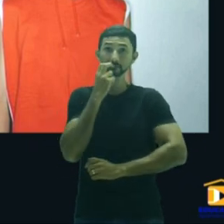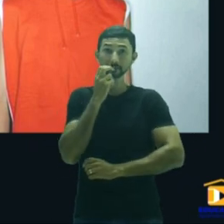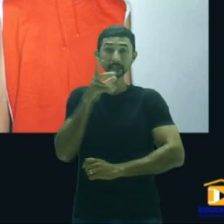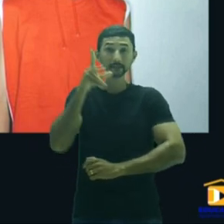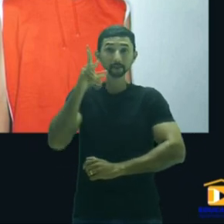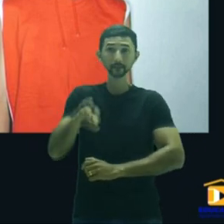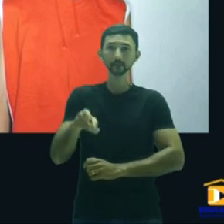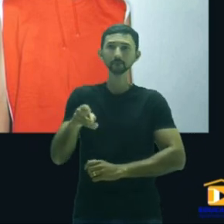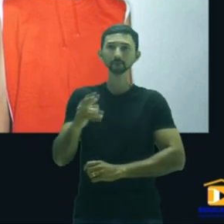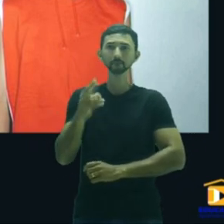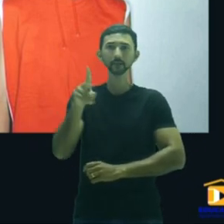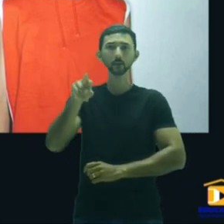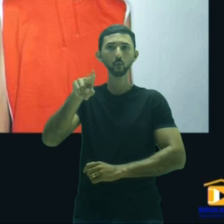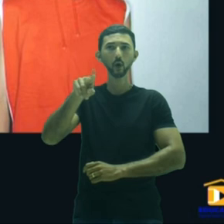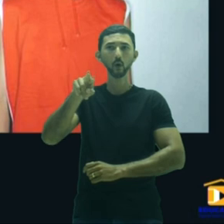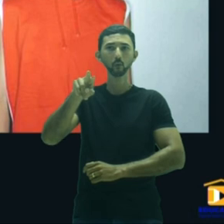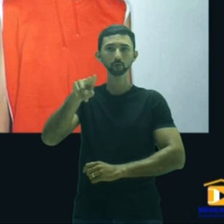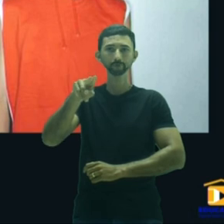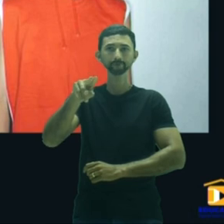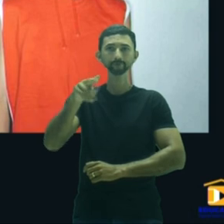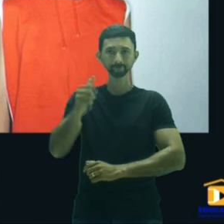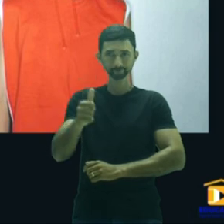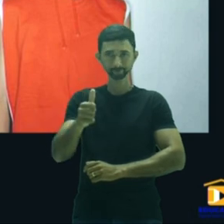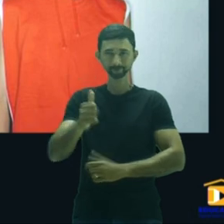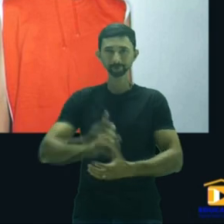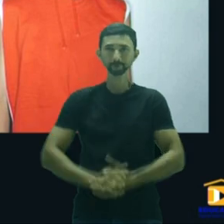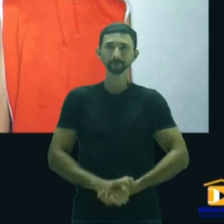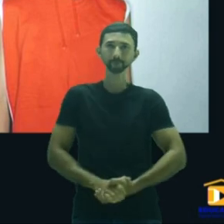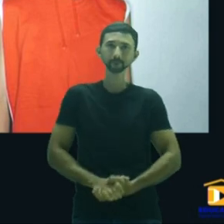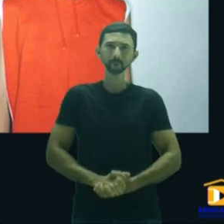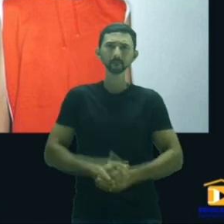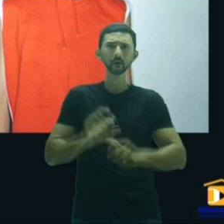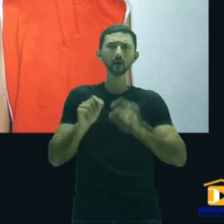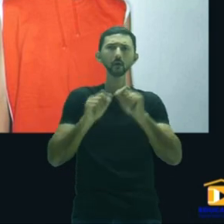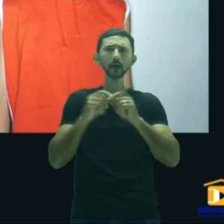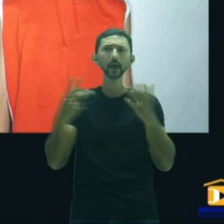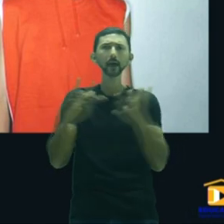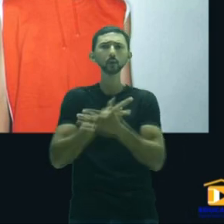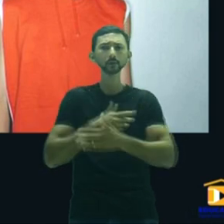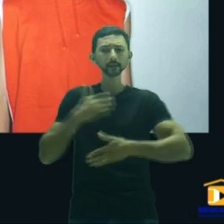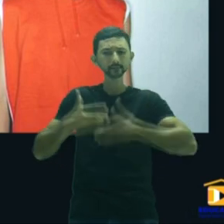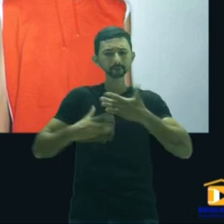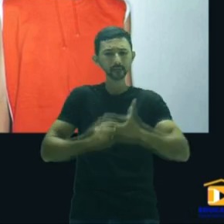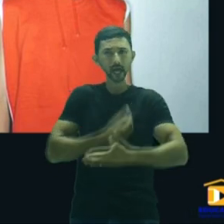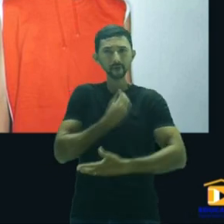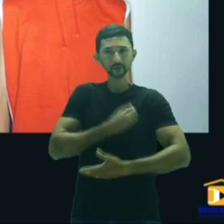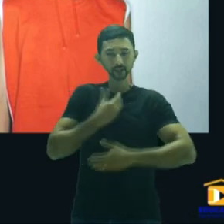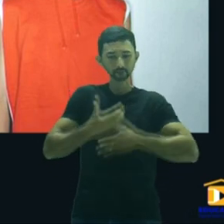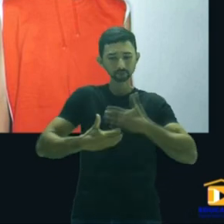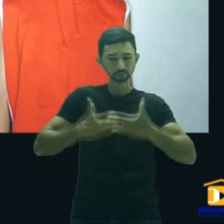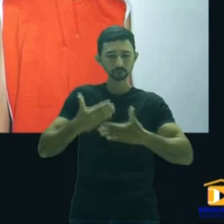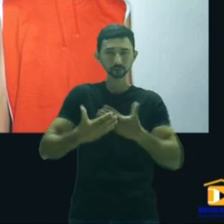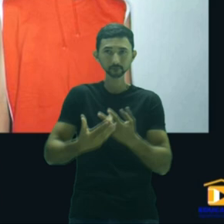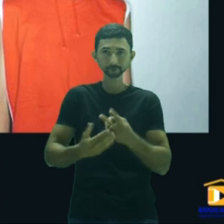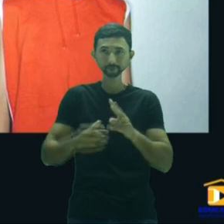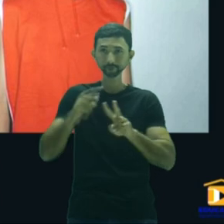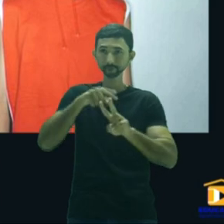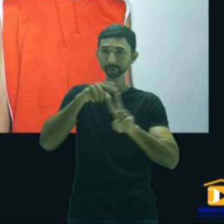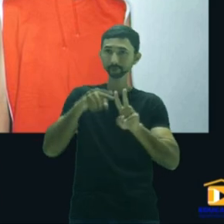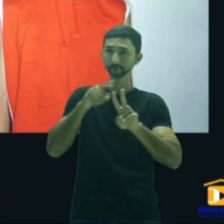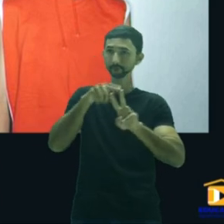idênticos, chamados de monozigóticos. Beleza? Só que pode ocorrer o seguinte, imagina que um desses